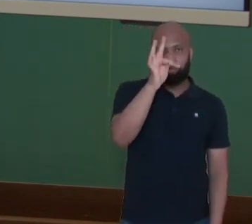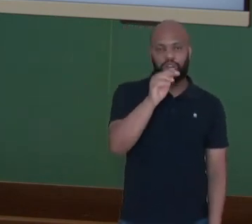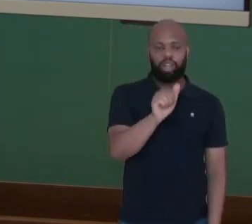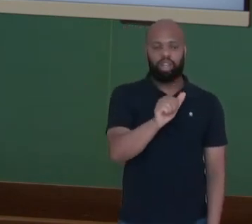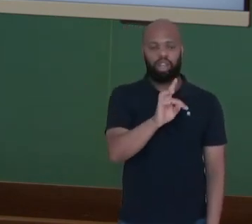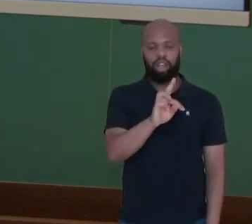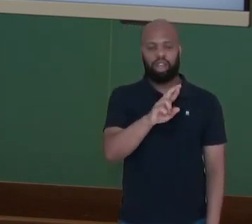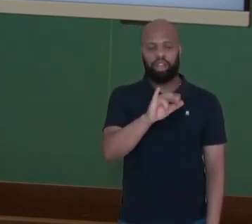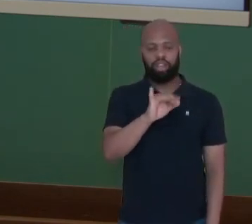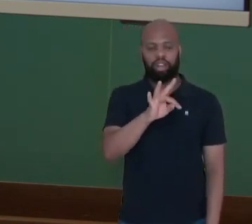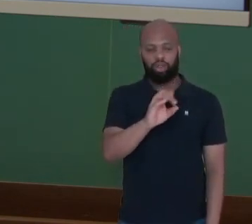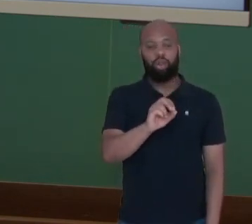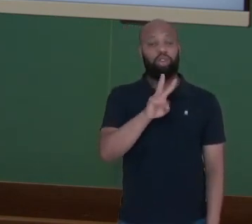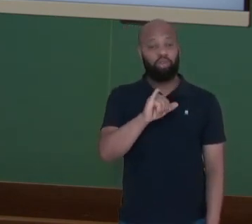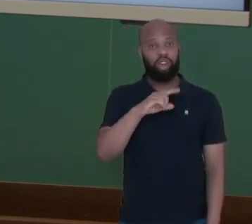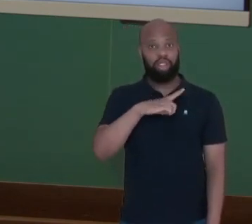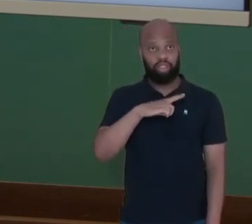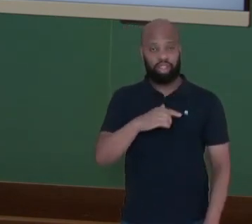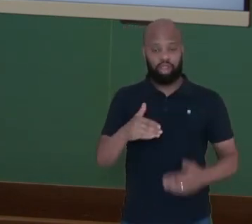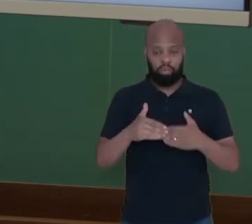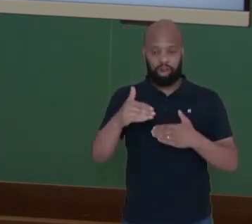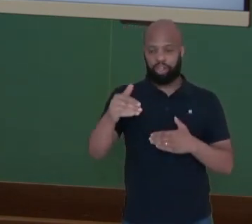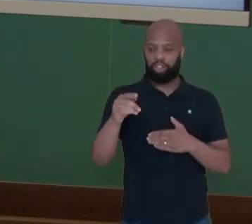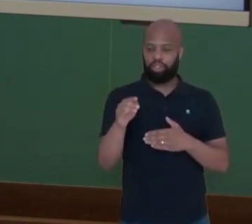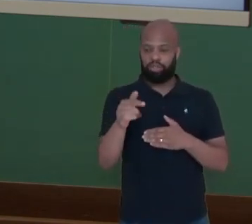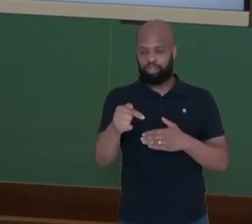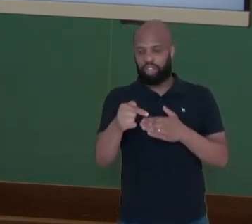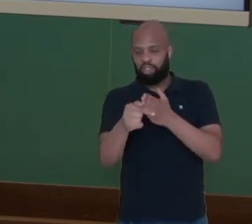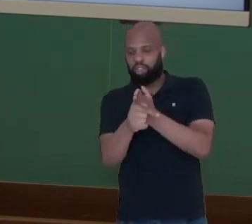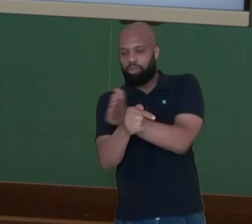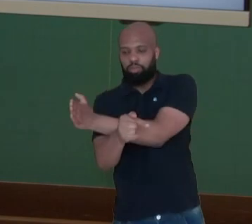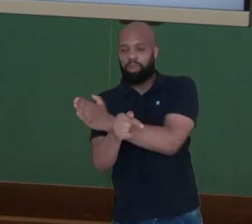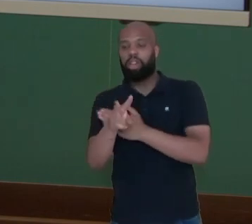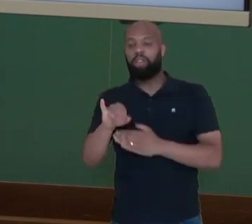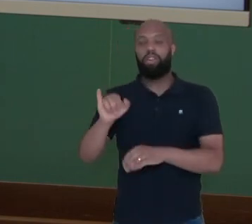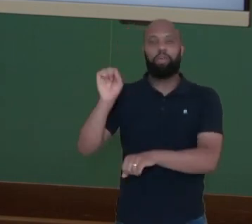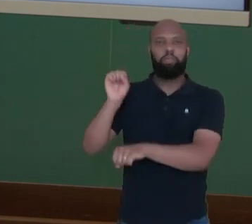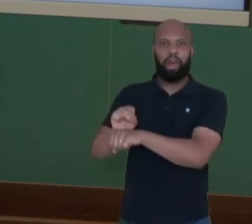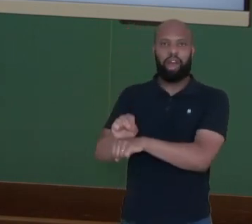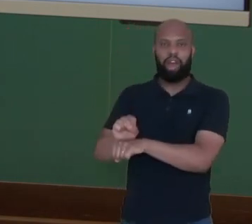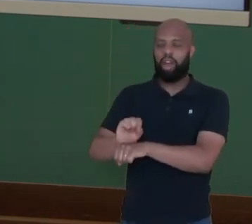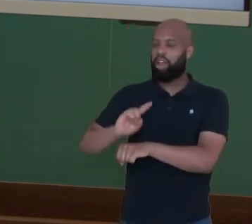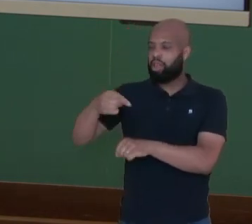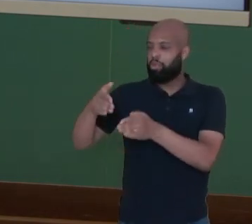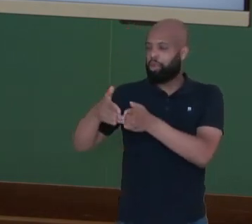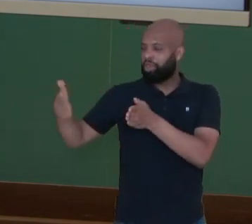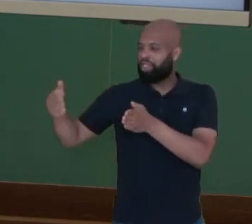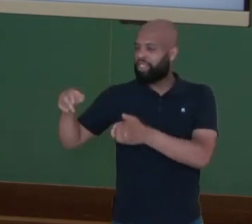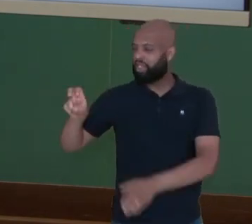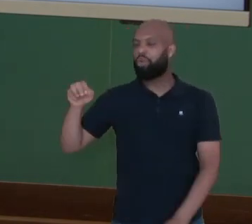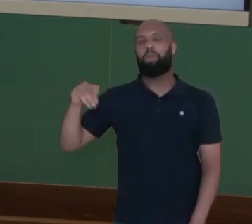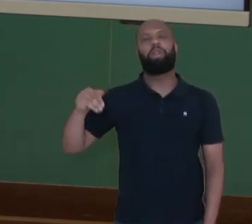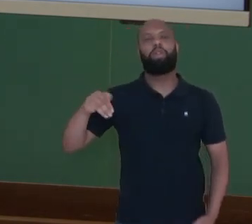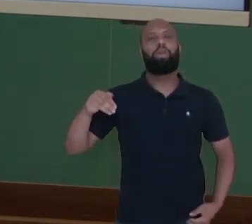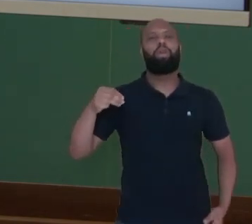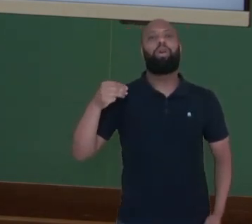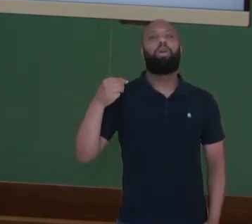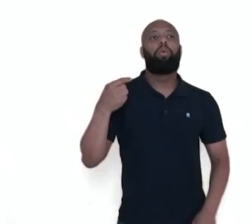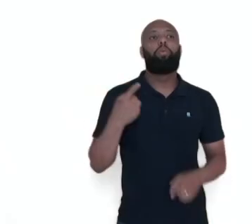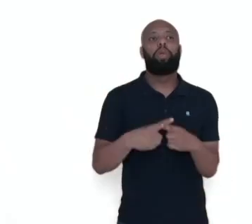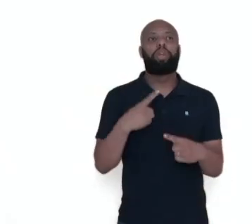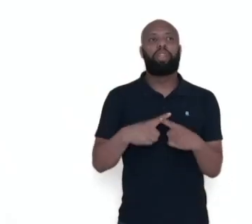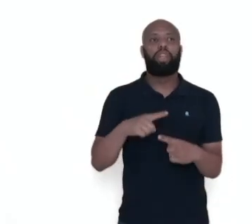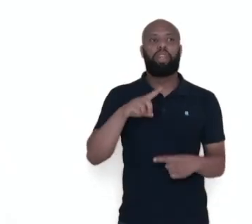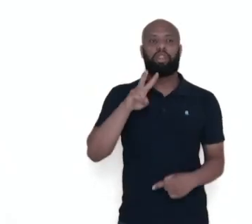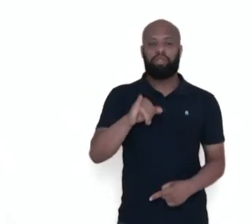no carrinho a partir da posição x igual a 7 para levá-lo ao repouso em 5 metros. Ou seja, por que 5 metros? Porque ele vai